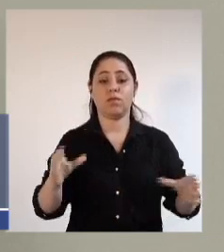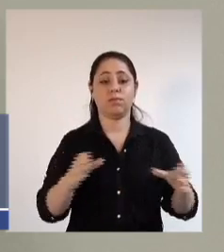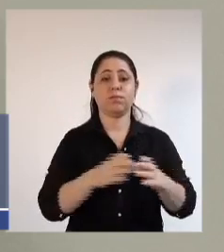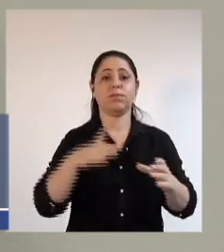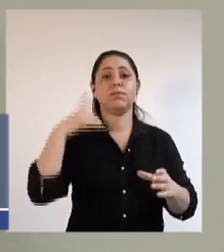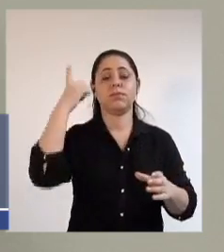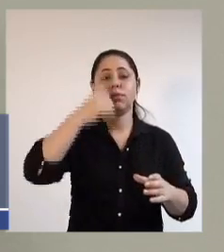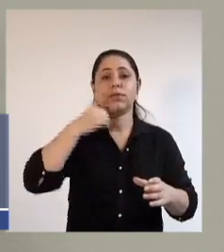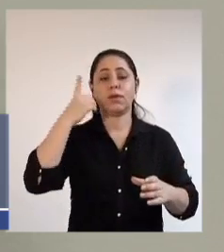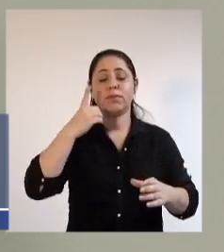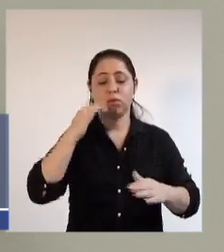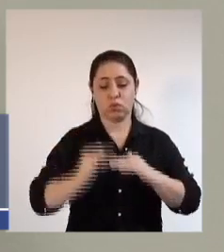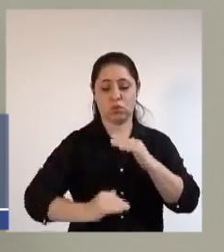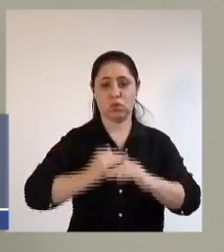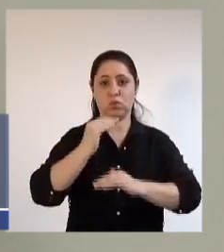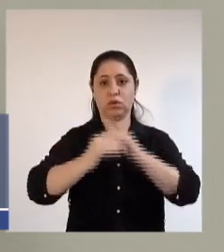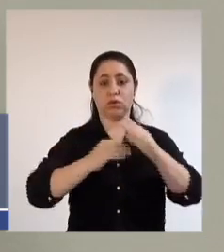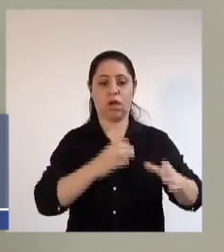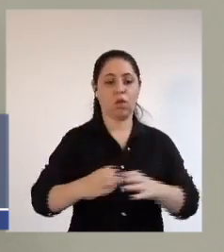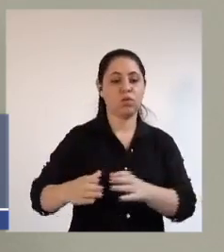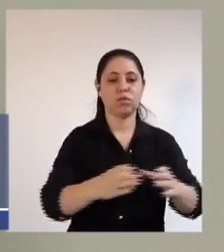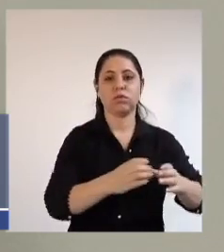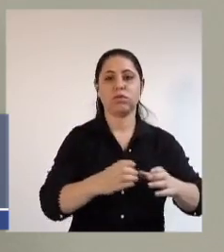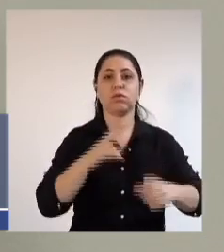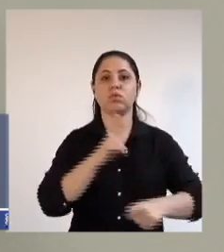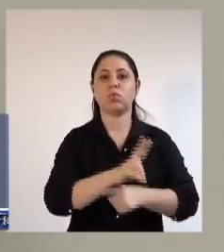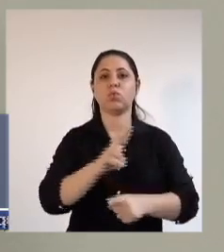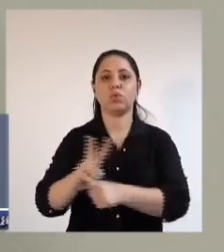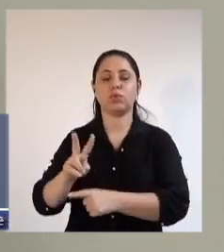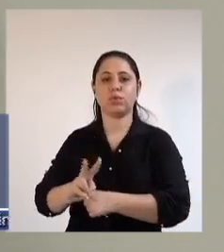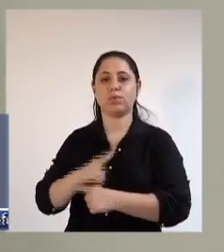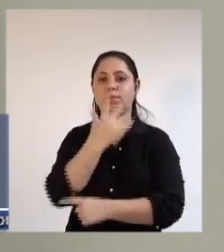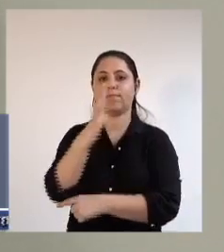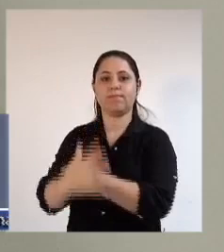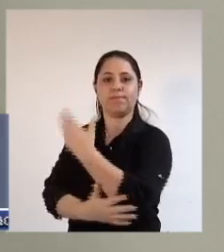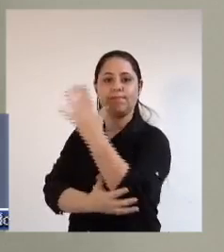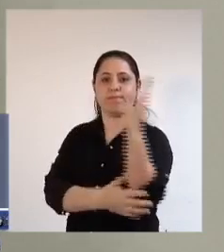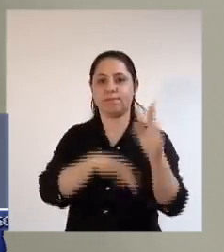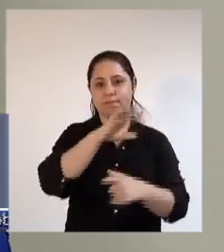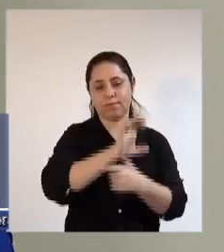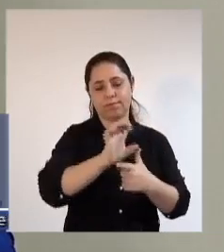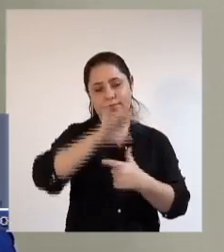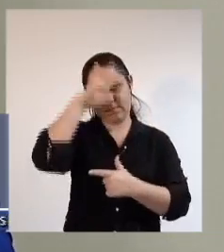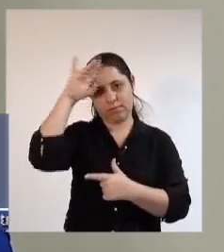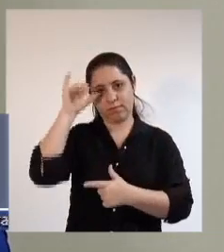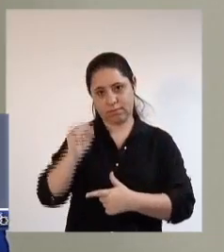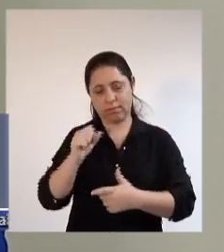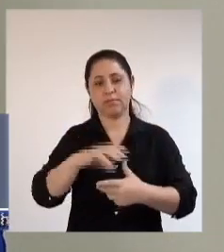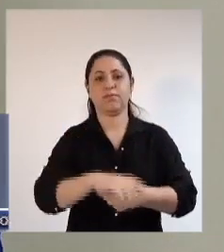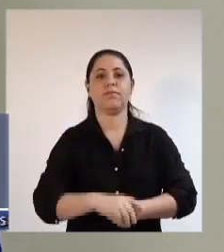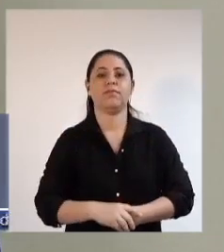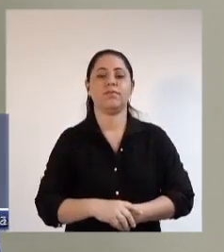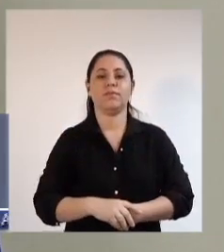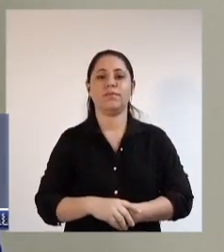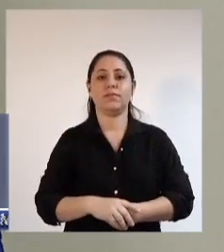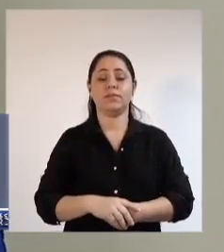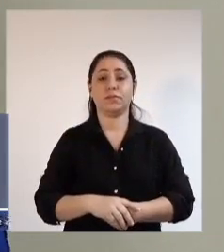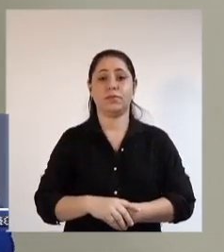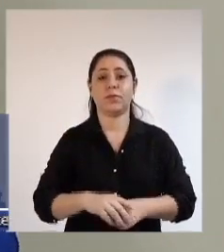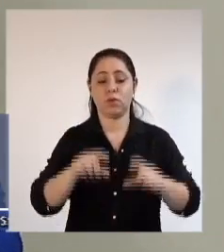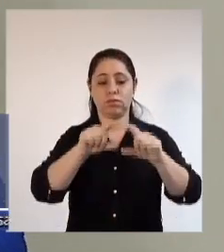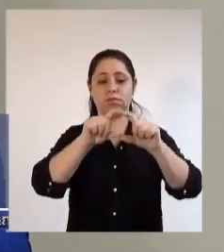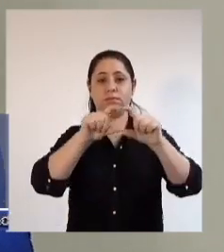parlamentar para o desenvolvimento das unidades de conservação ambiental do estado de mato grosso do sul parágrafo